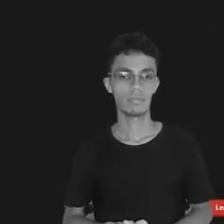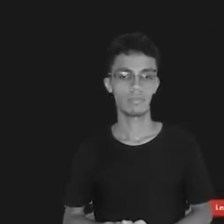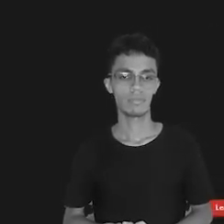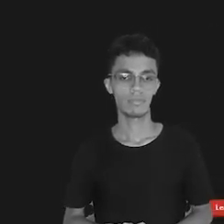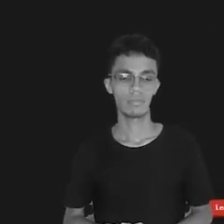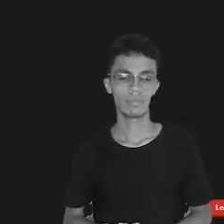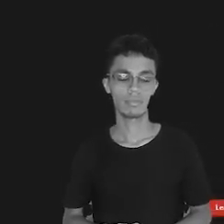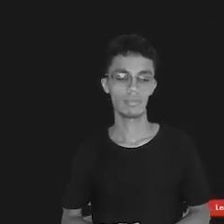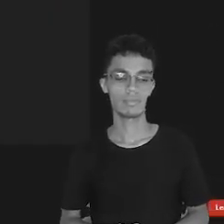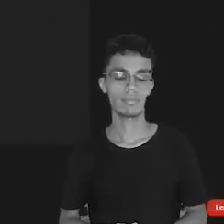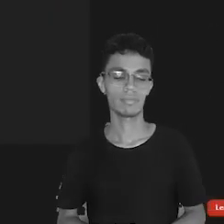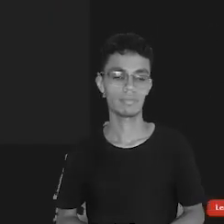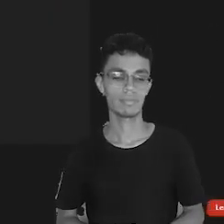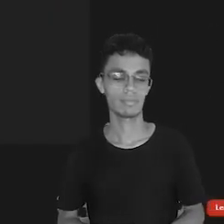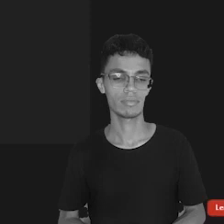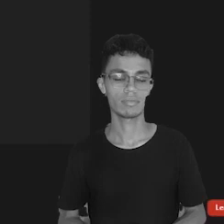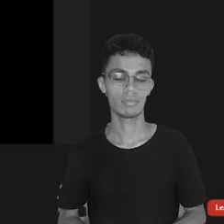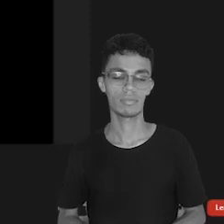Eu queria